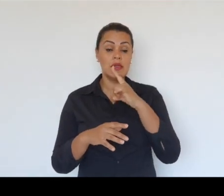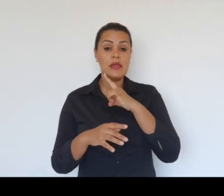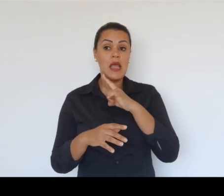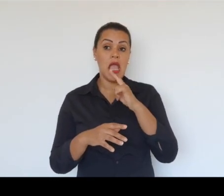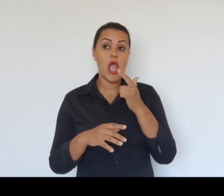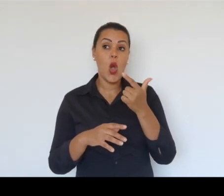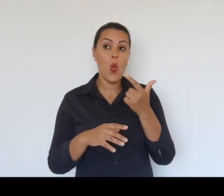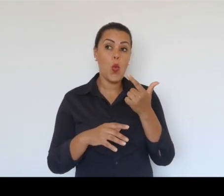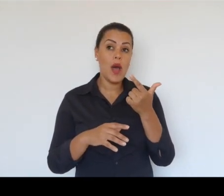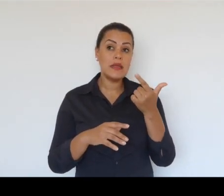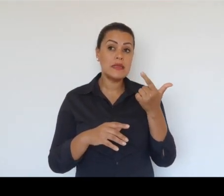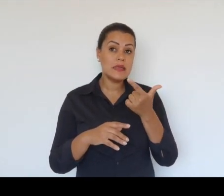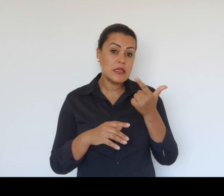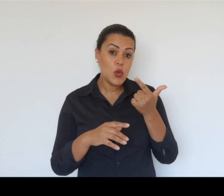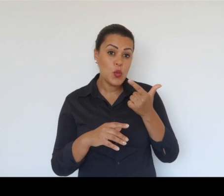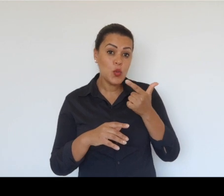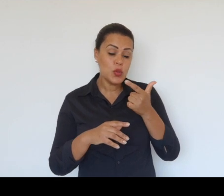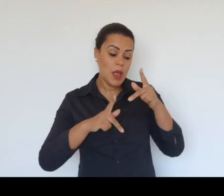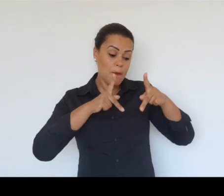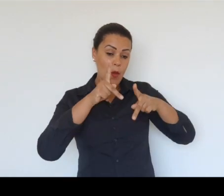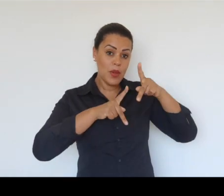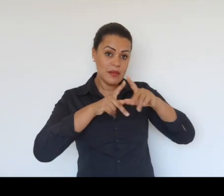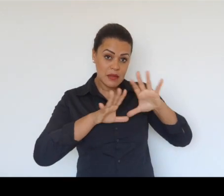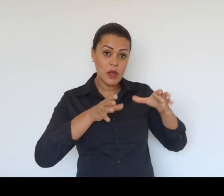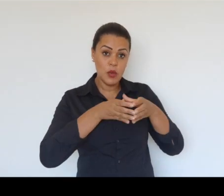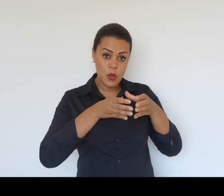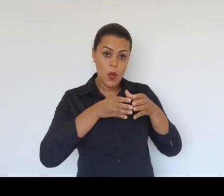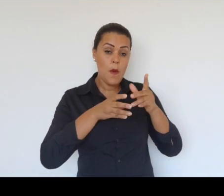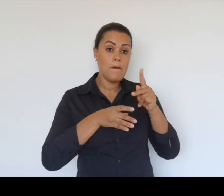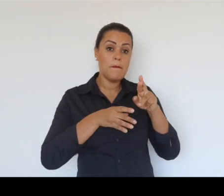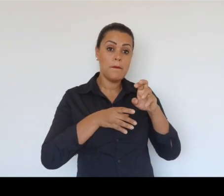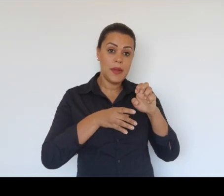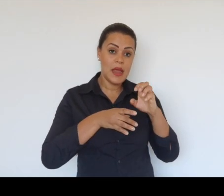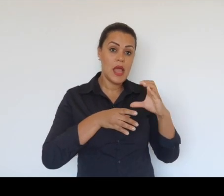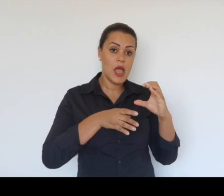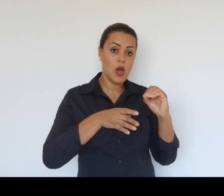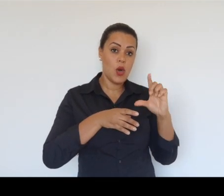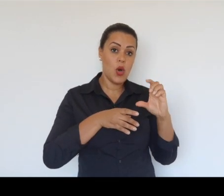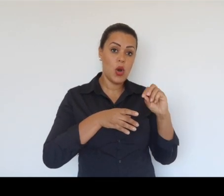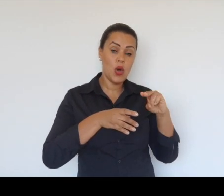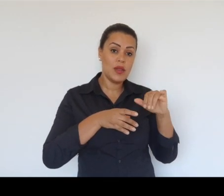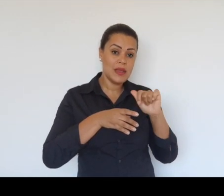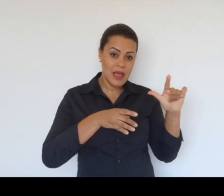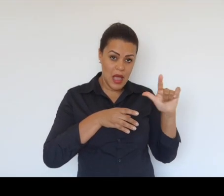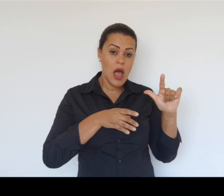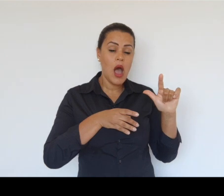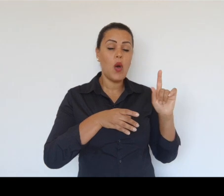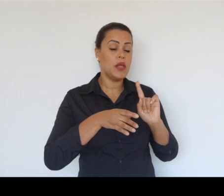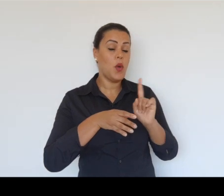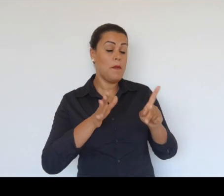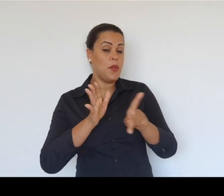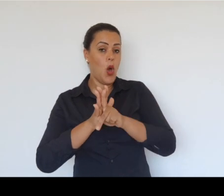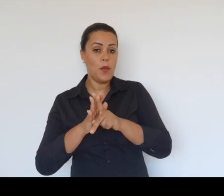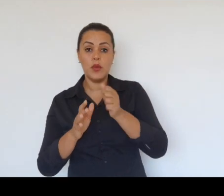pré-histórica, não, a gente usa o termo pré-colonial, que tem vestígios dessa população que não é de